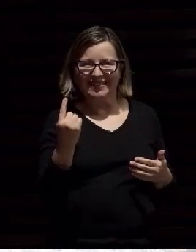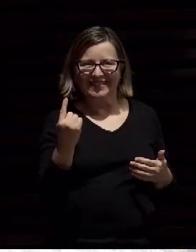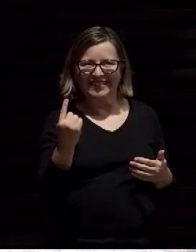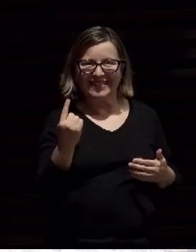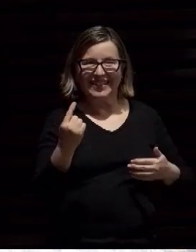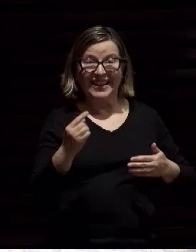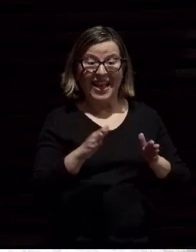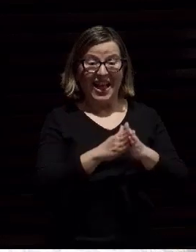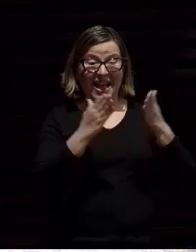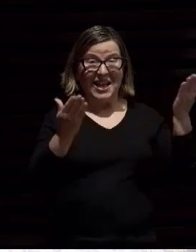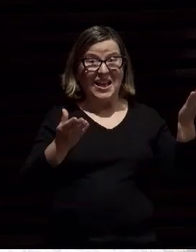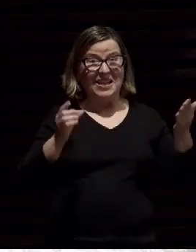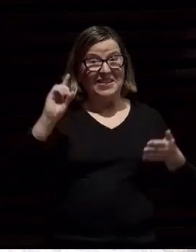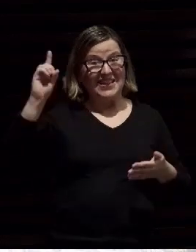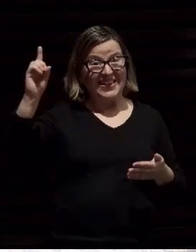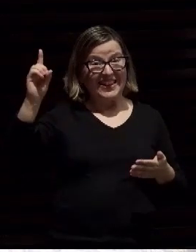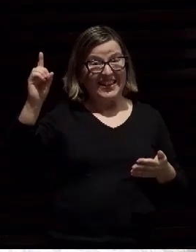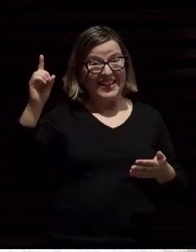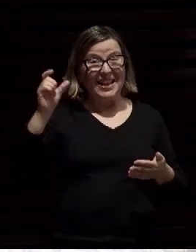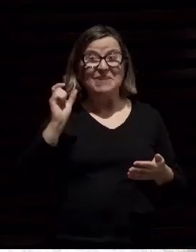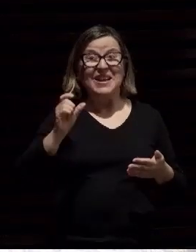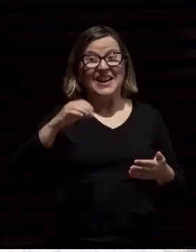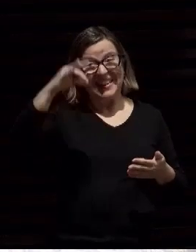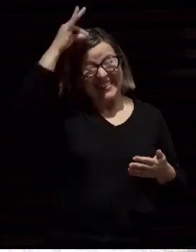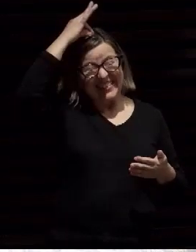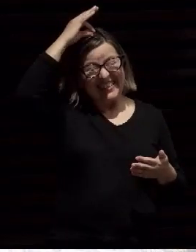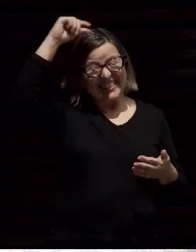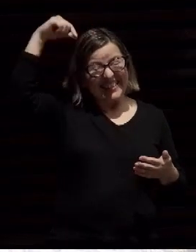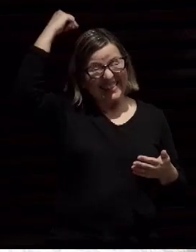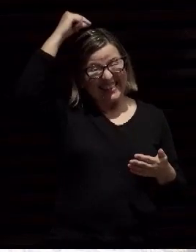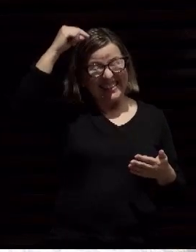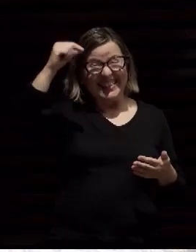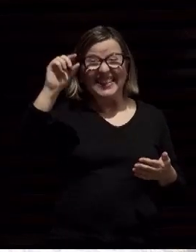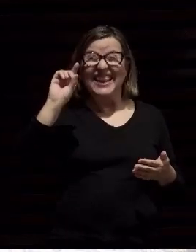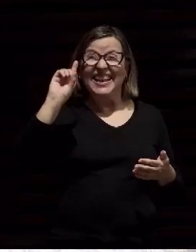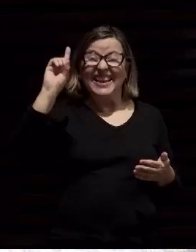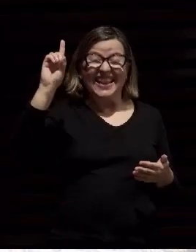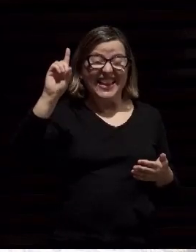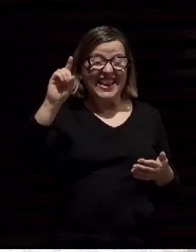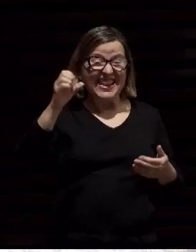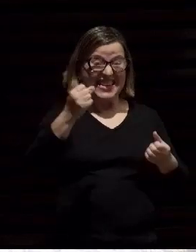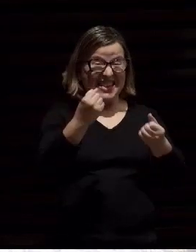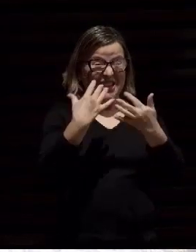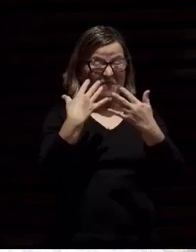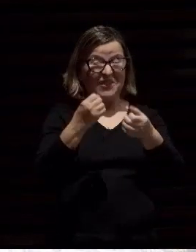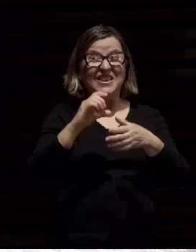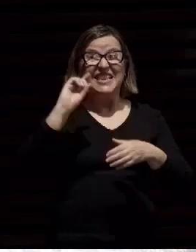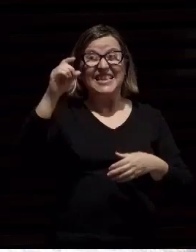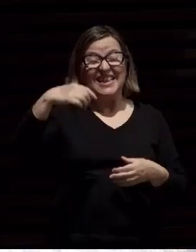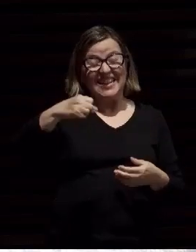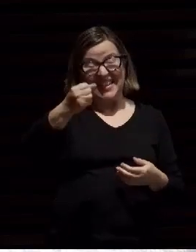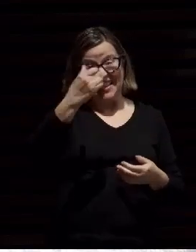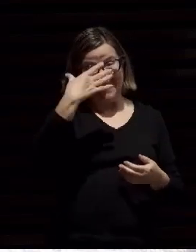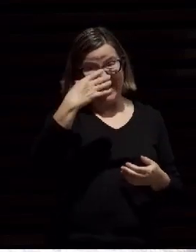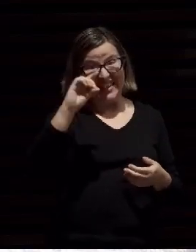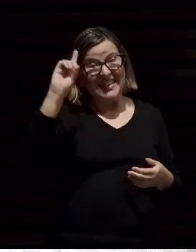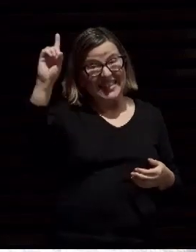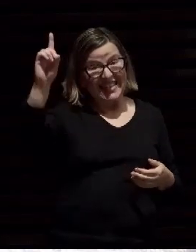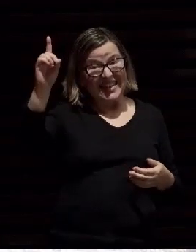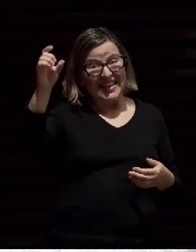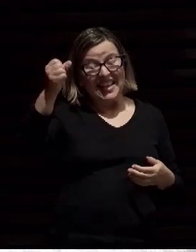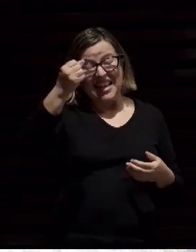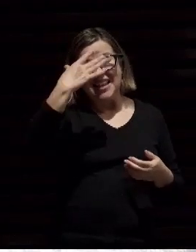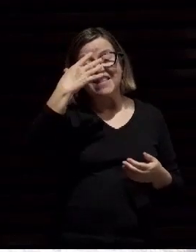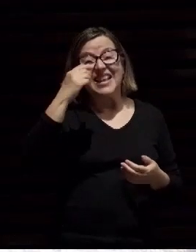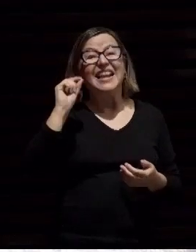é a palavra do Espírito Santo. Foi Ele que inspirou e é Ele que vem revelar. E Ele vem revelar